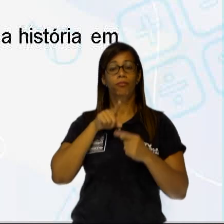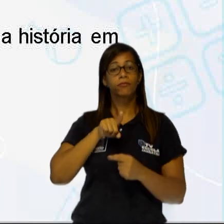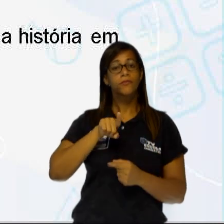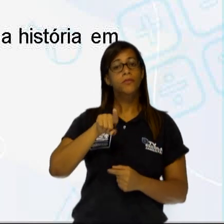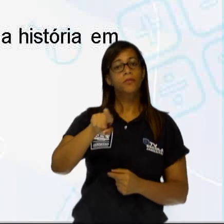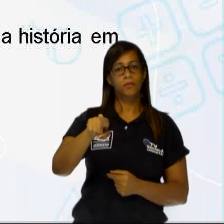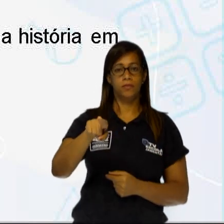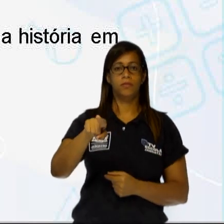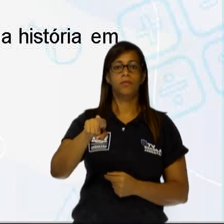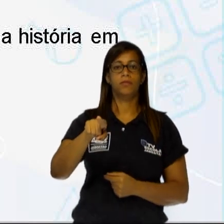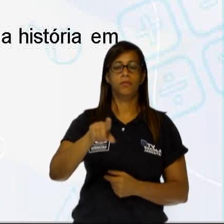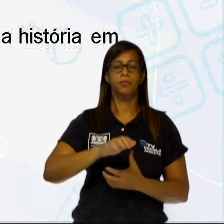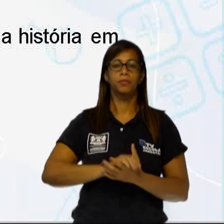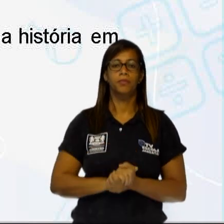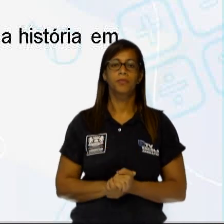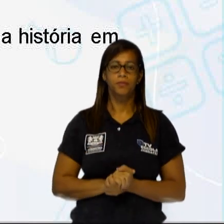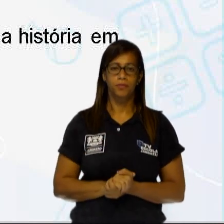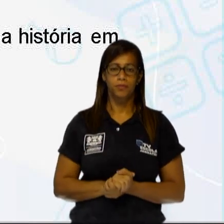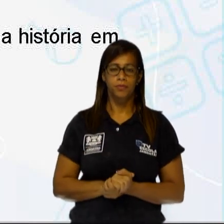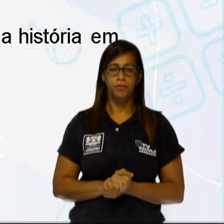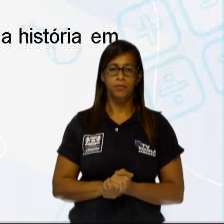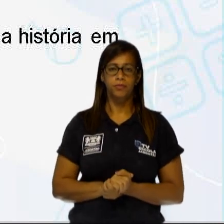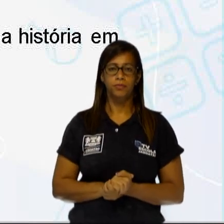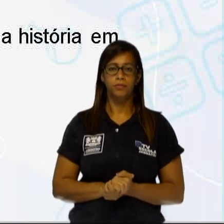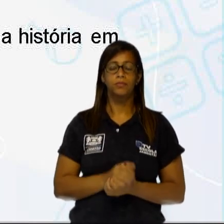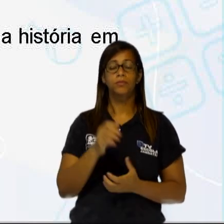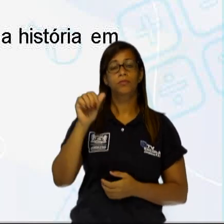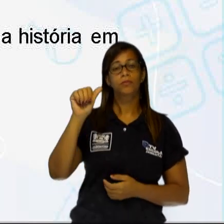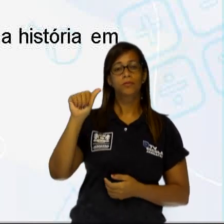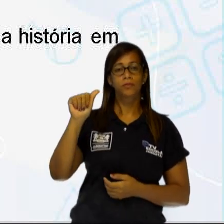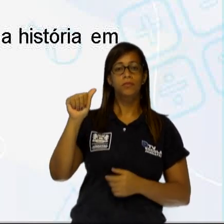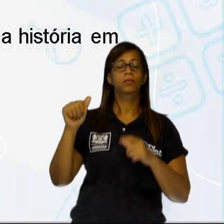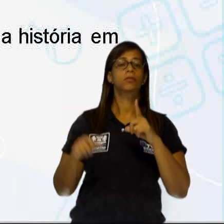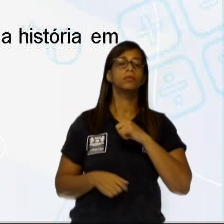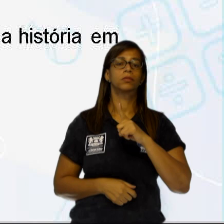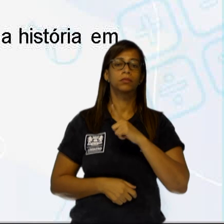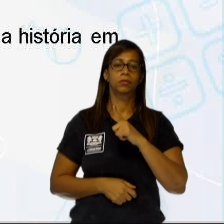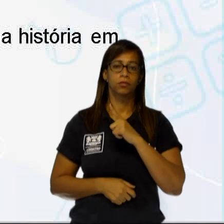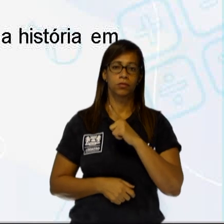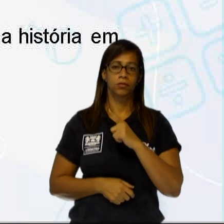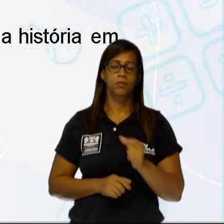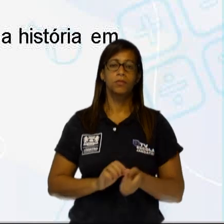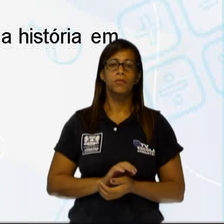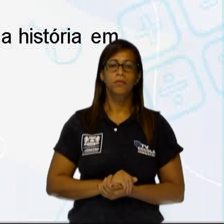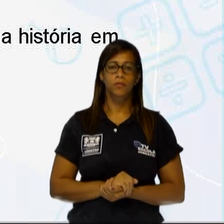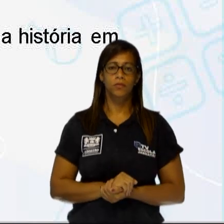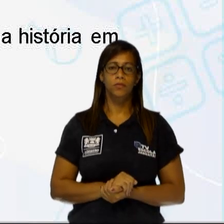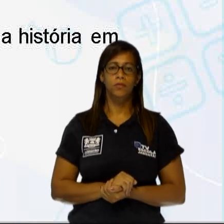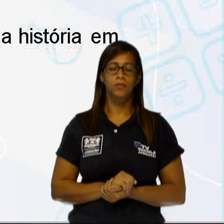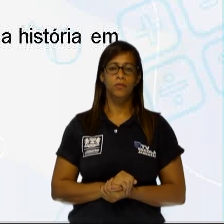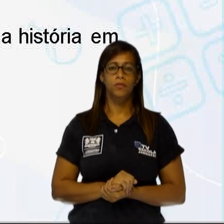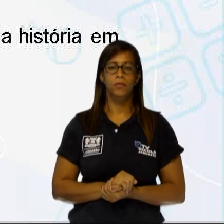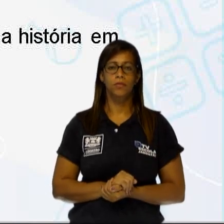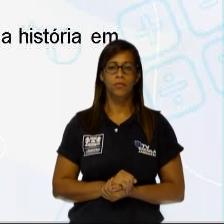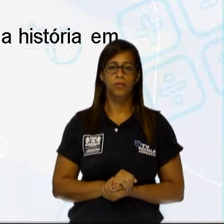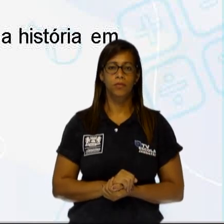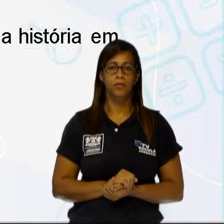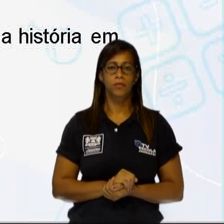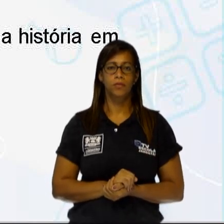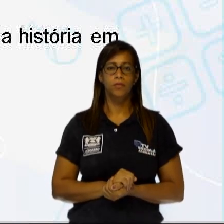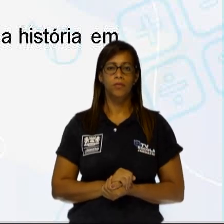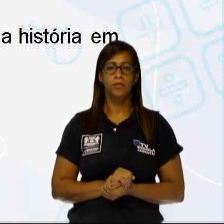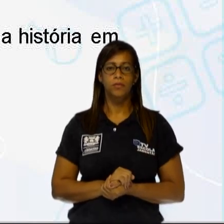campanha, aderir àquela causa, ok? Vamos ver aí agora o item A. Olha só, no item A nós temos o seguinte, a